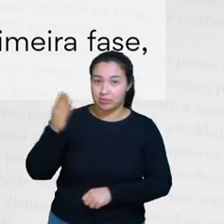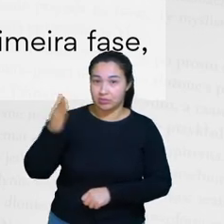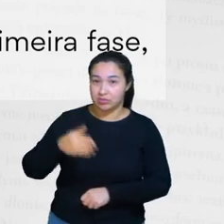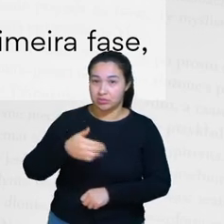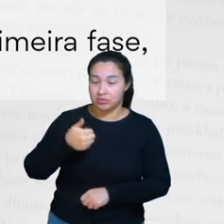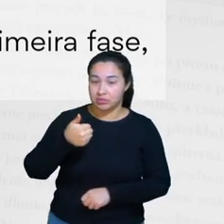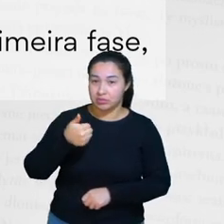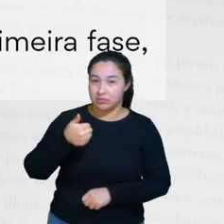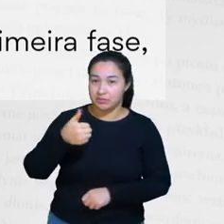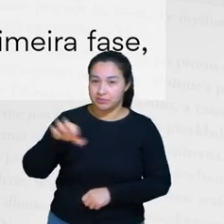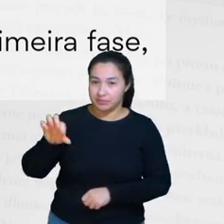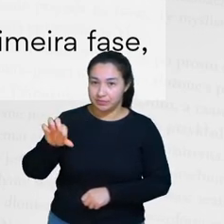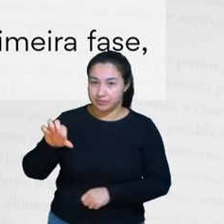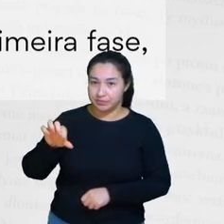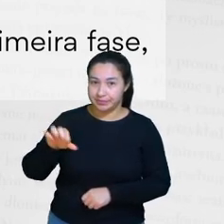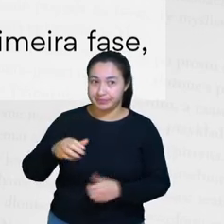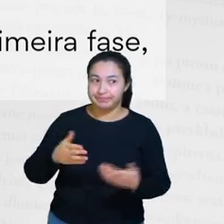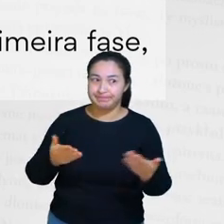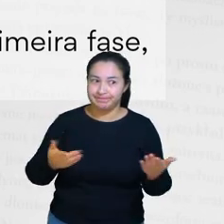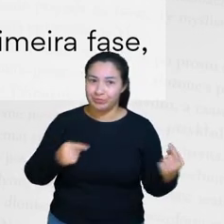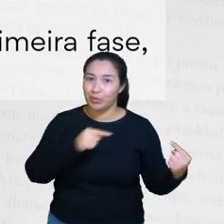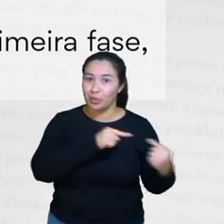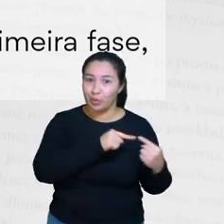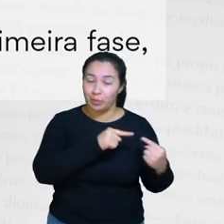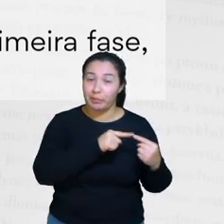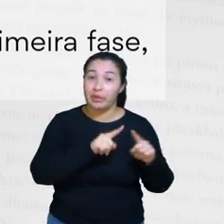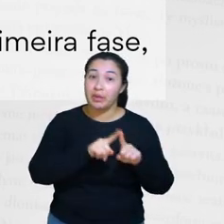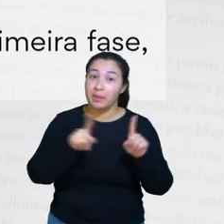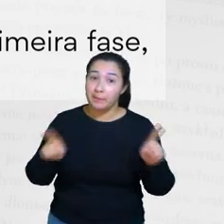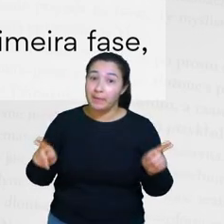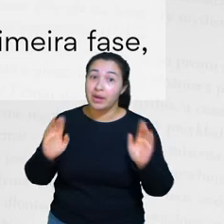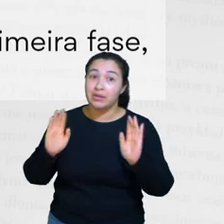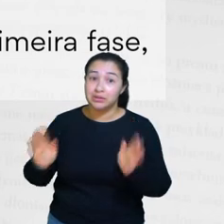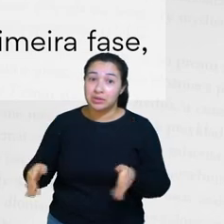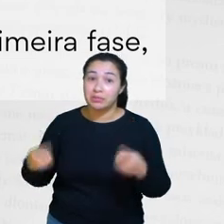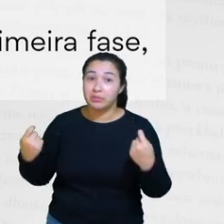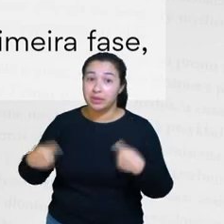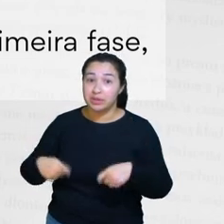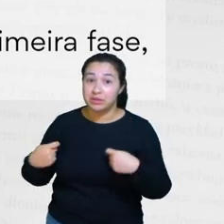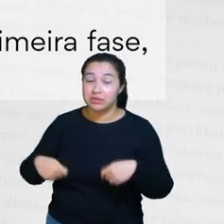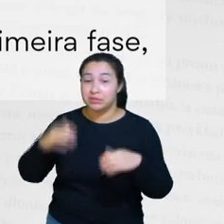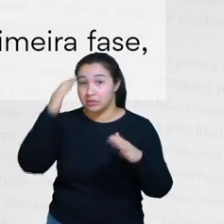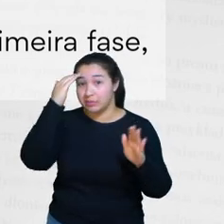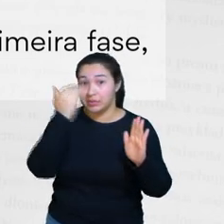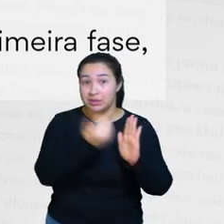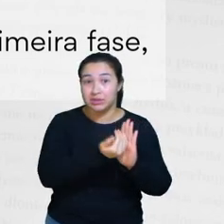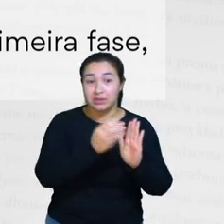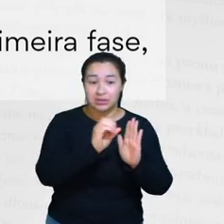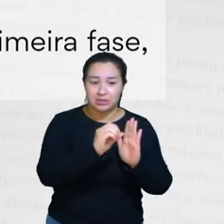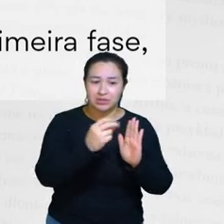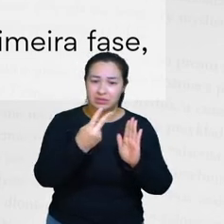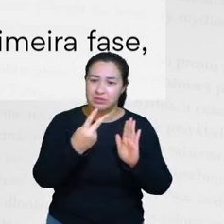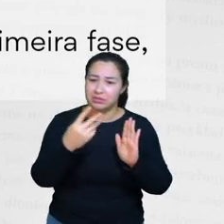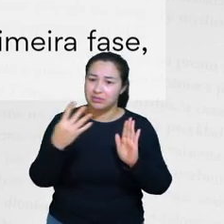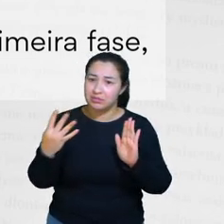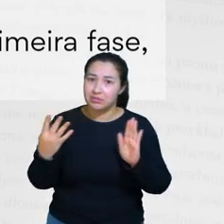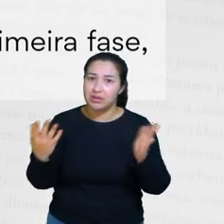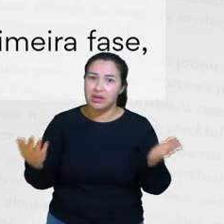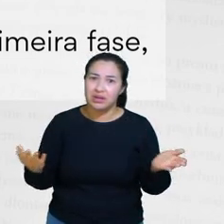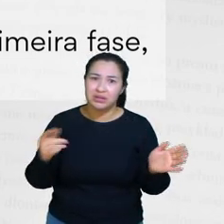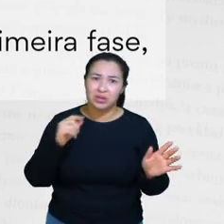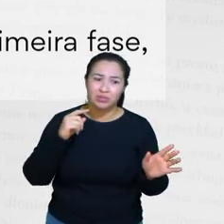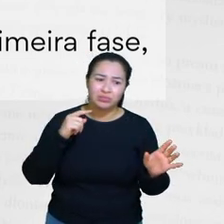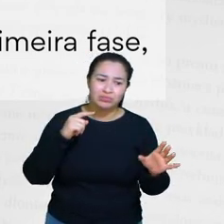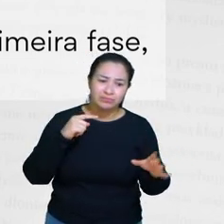0229 e mas já está em vigor a 04/24 Então esse ciclo ele